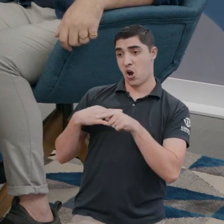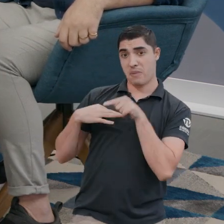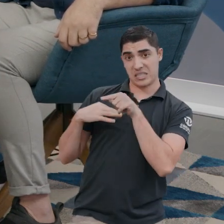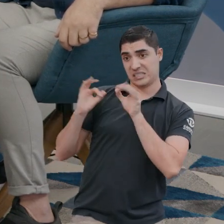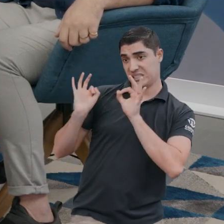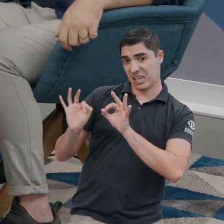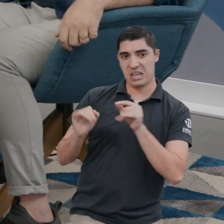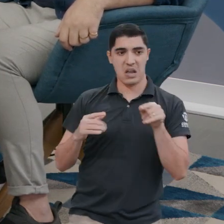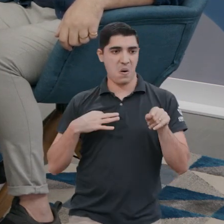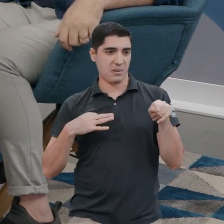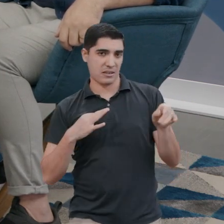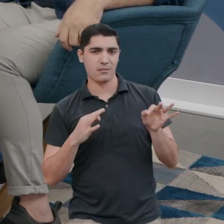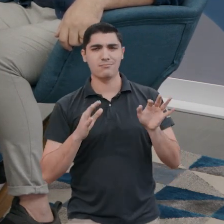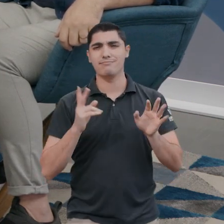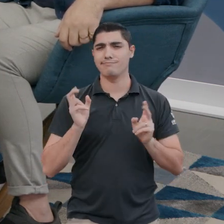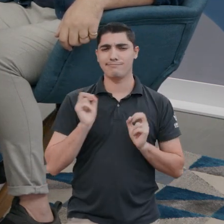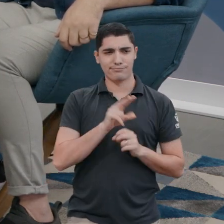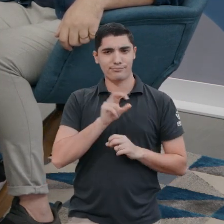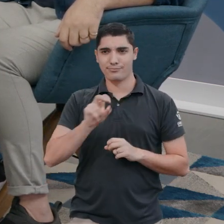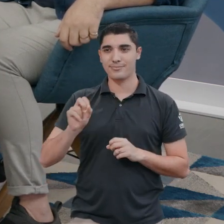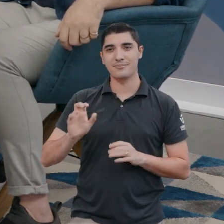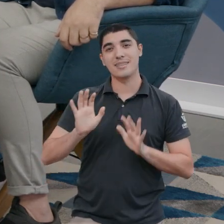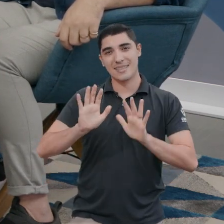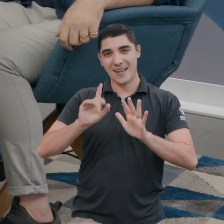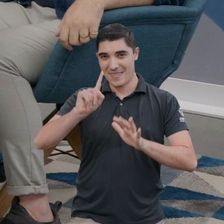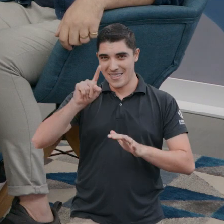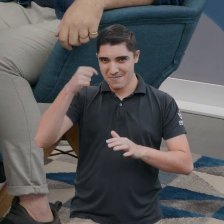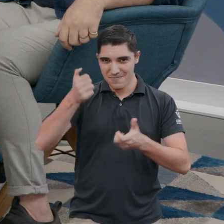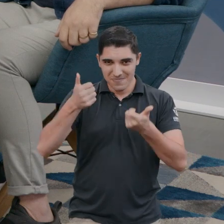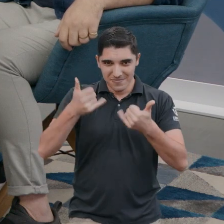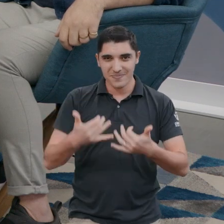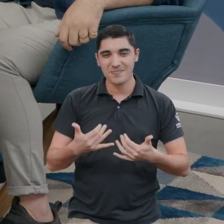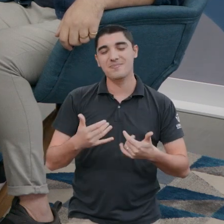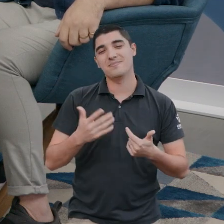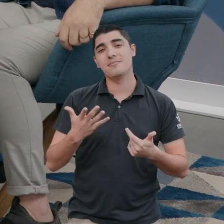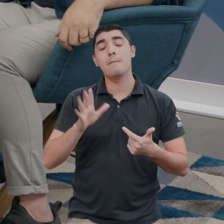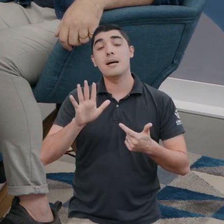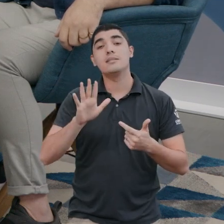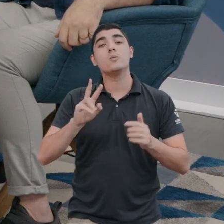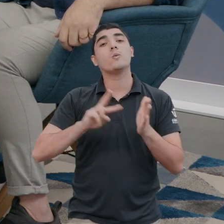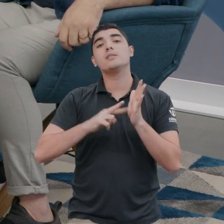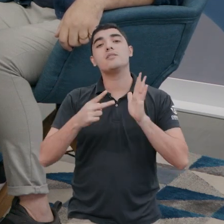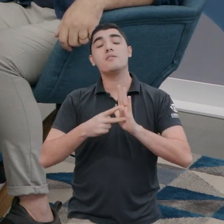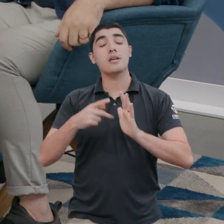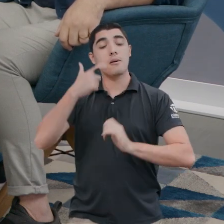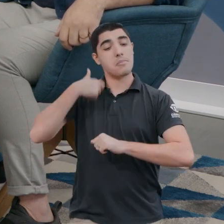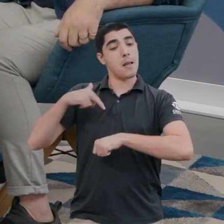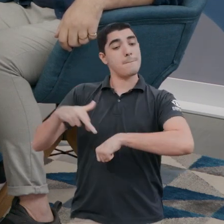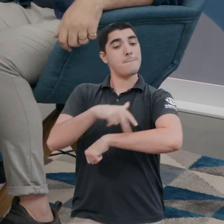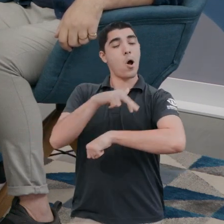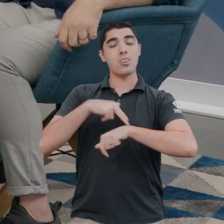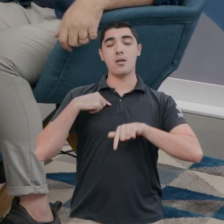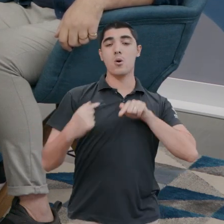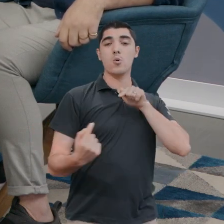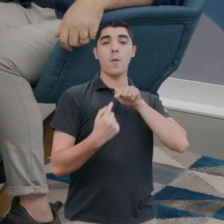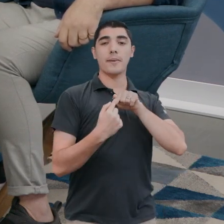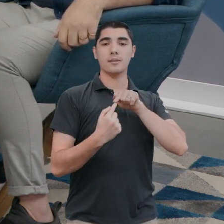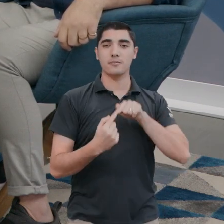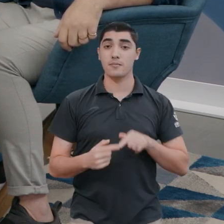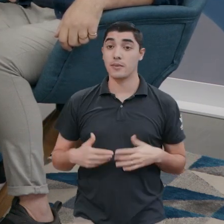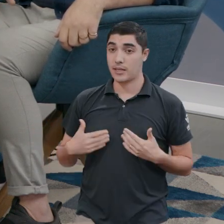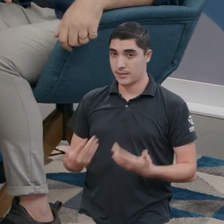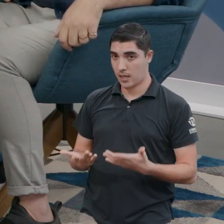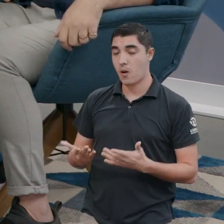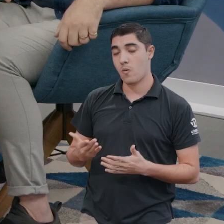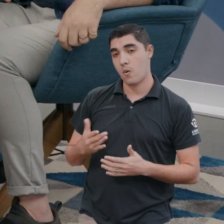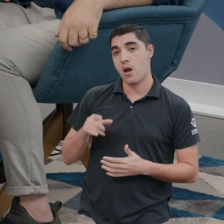em relação às mulheres, né? Eu te passo a bola para falar sobre isso daqui a pouquinho. Mas o que é estar na moda? Eu acho que esse conceito de estar na